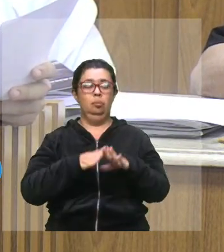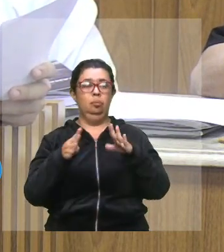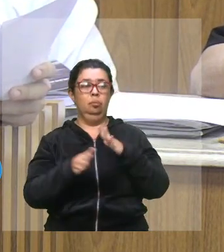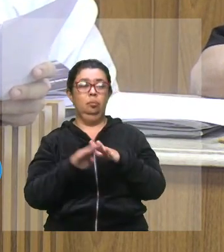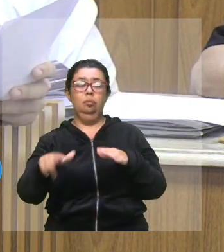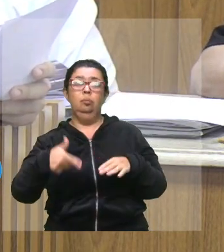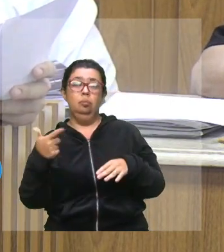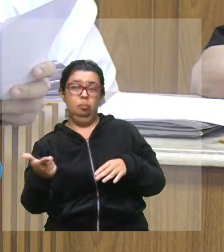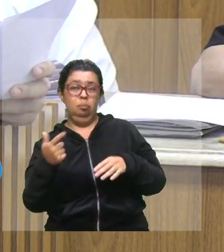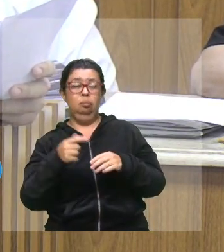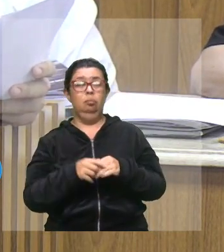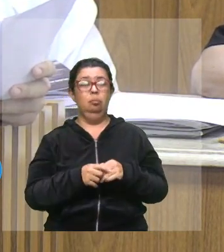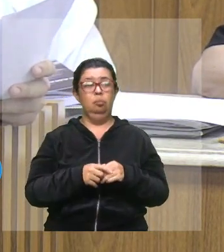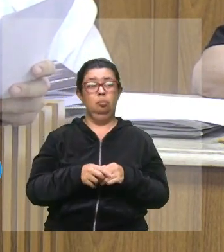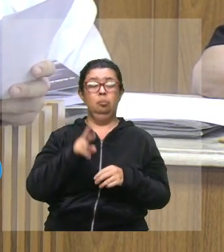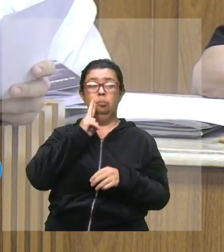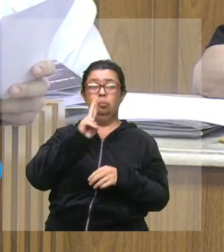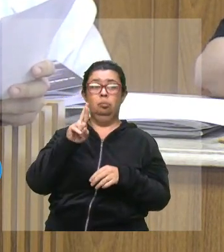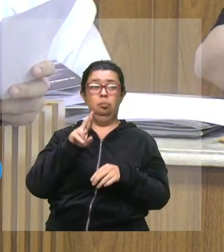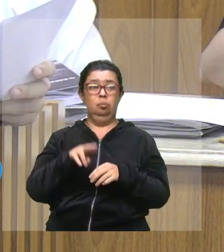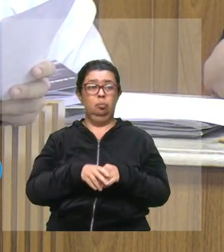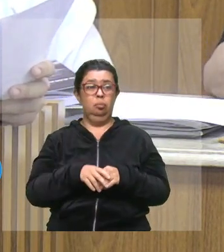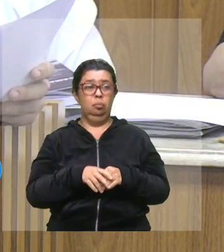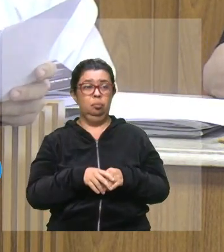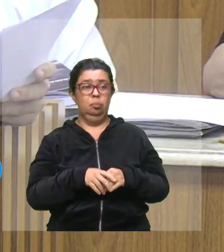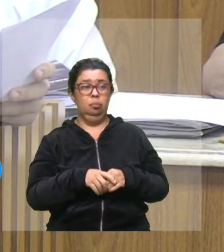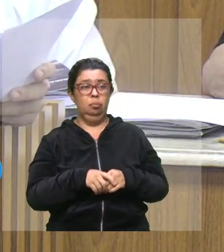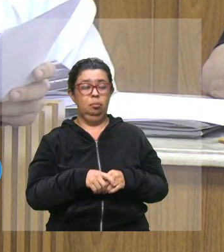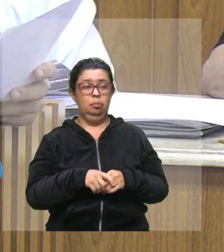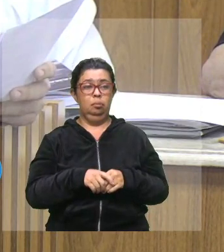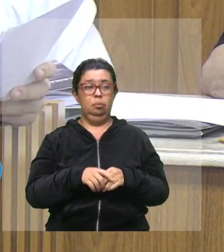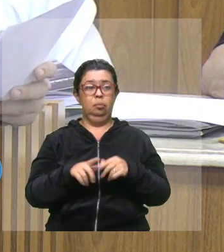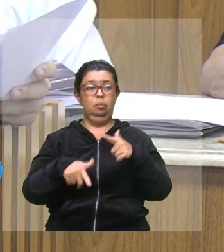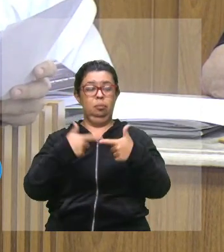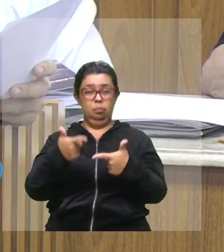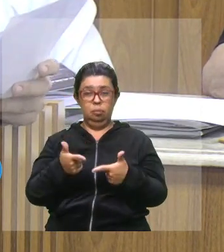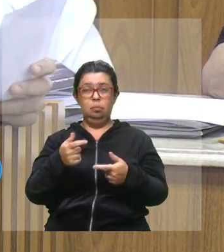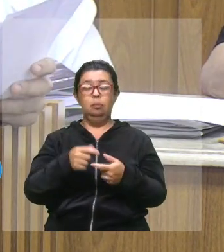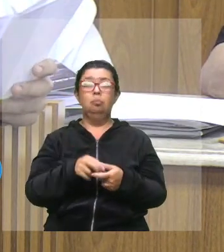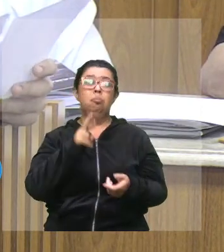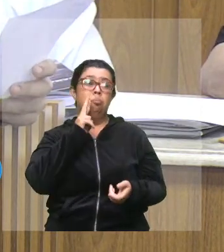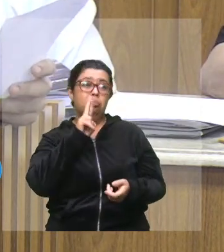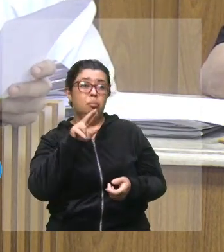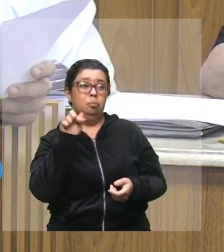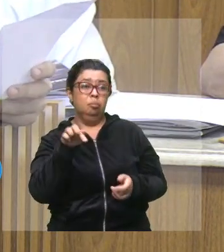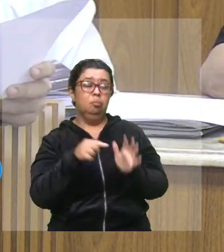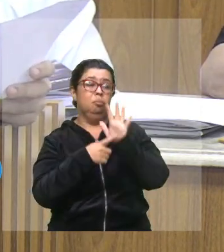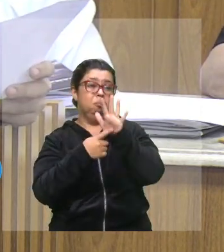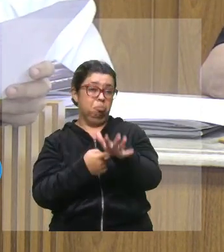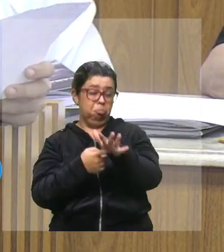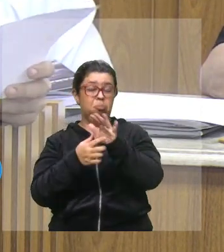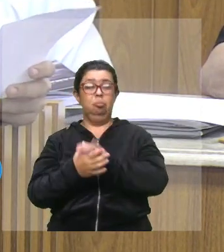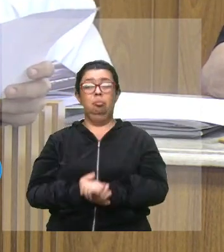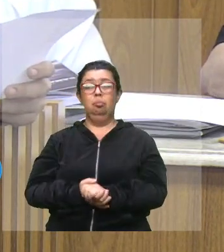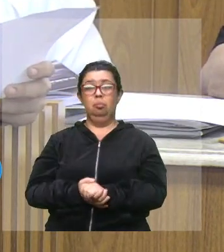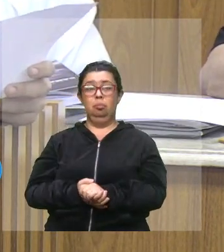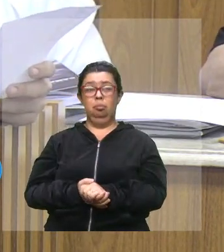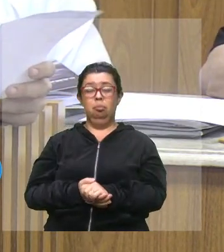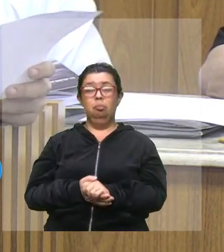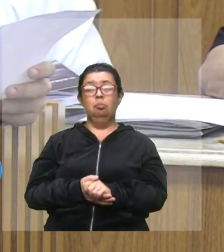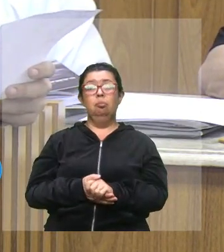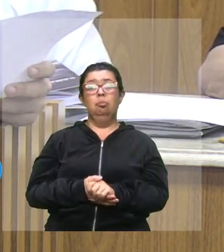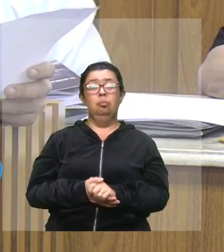outros itens, eles alegaram como prejudicado verificar item A. Então, isso daqui é uma demonstração clara, mais uma